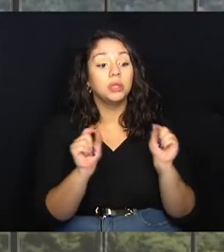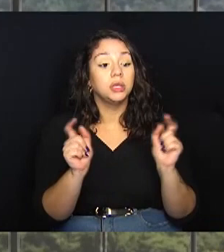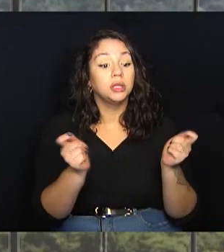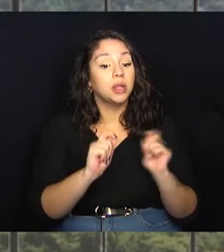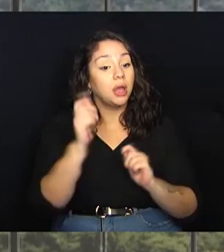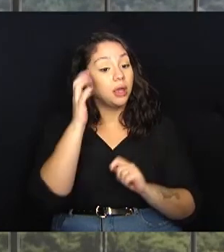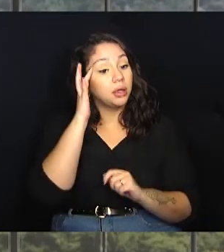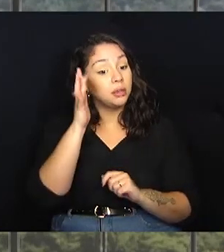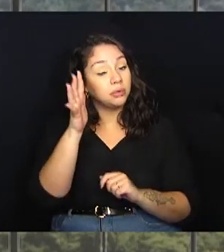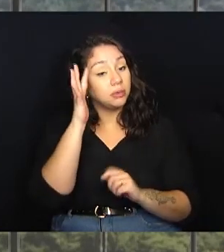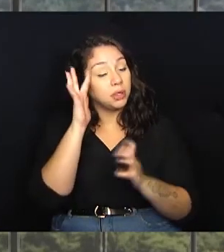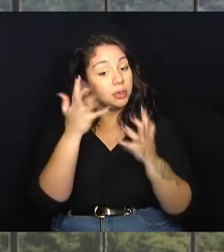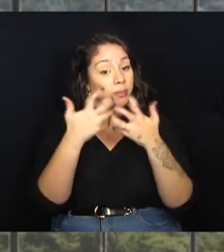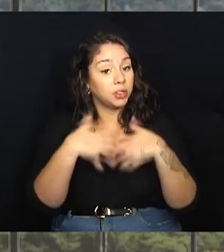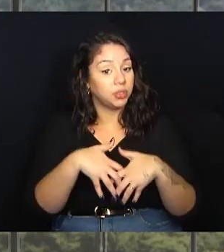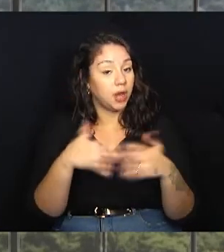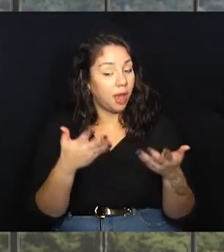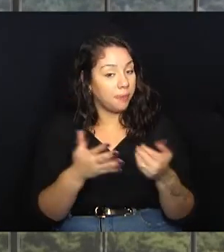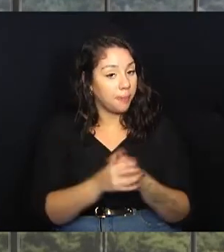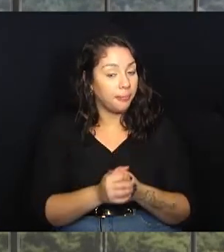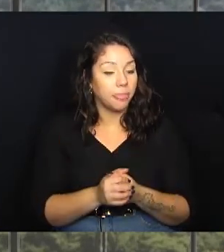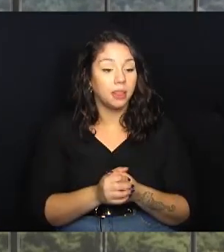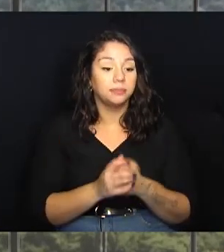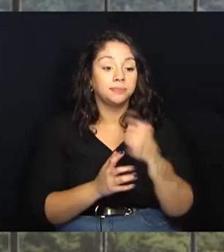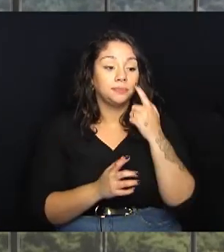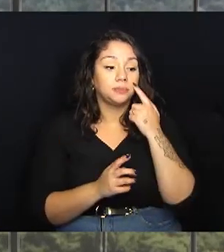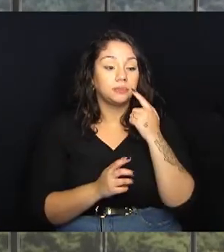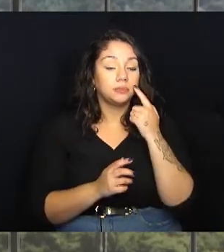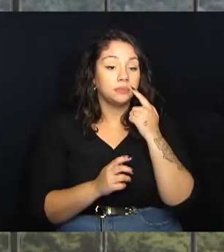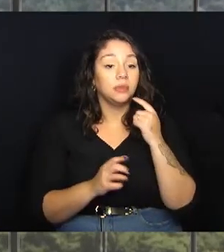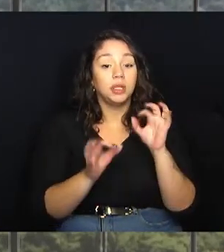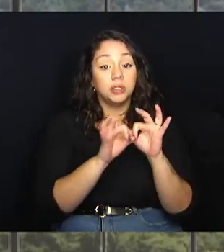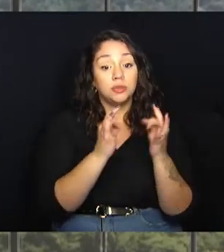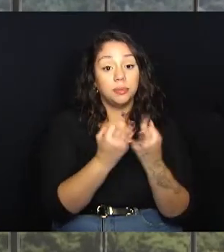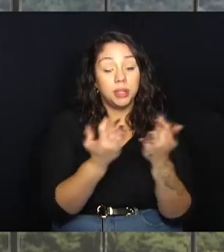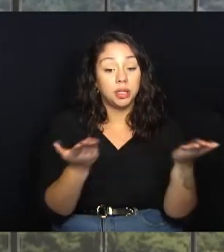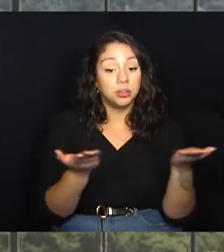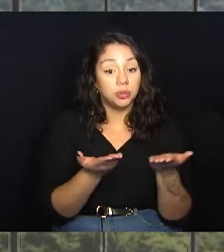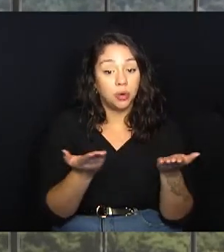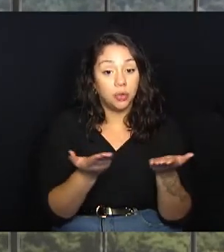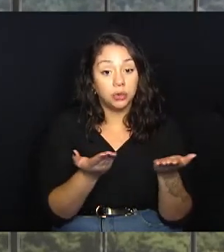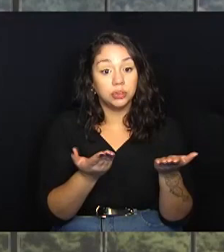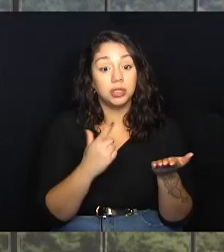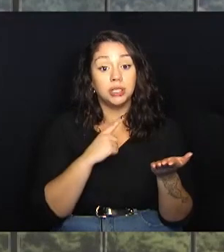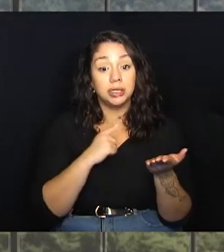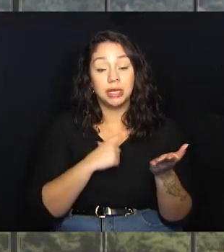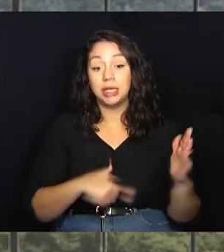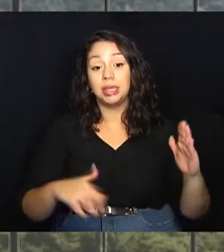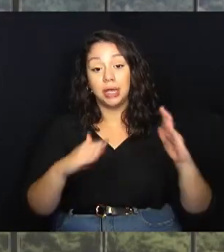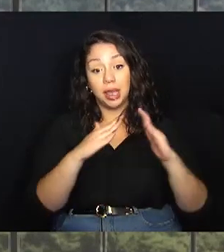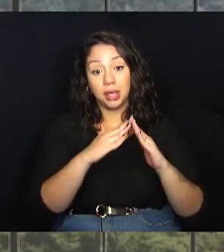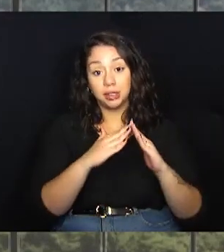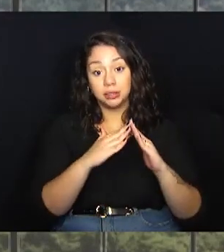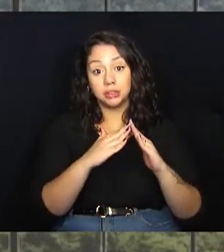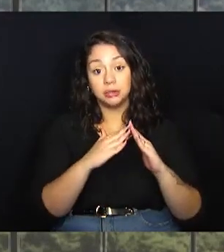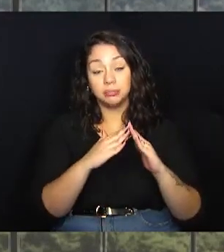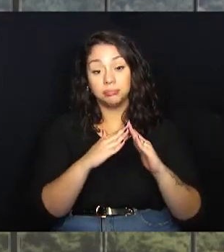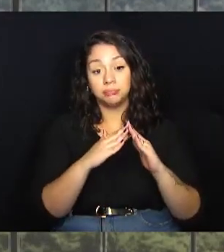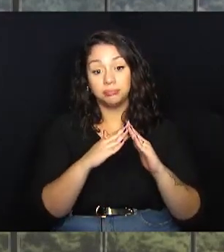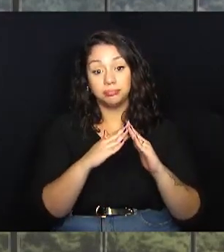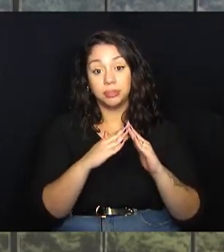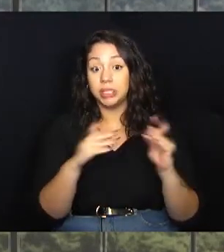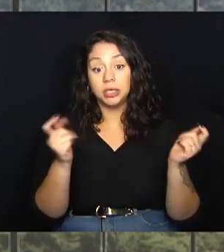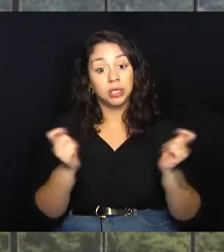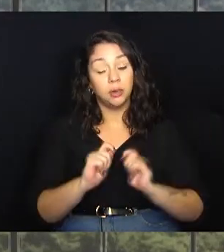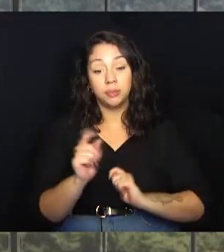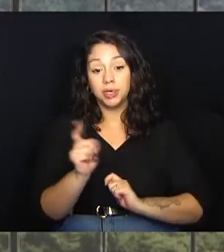imaginar em que essas famílias hoje que estão em casa, que necessariamente, gente, não